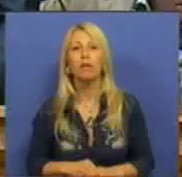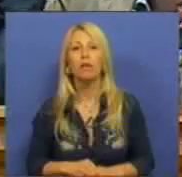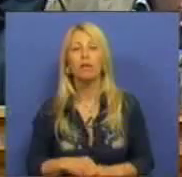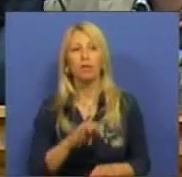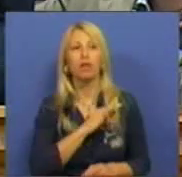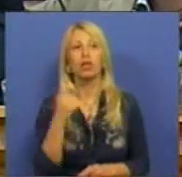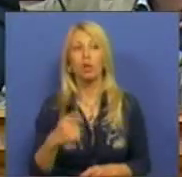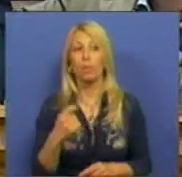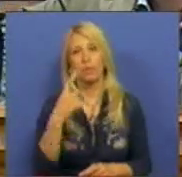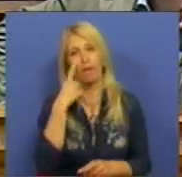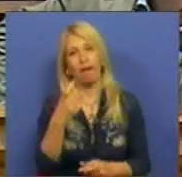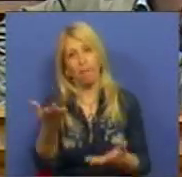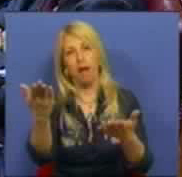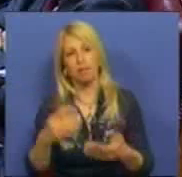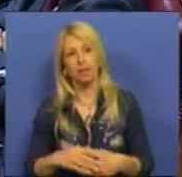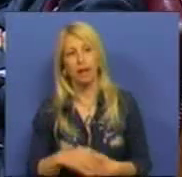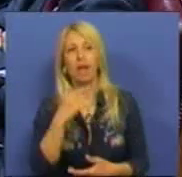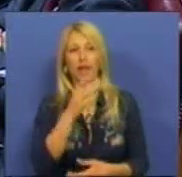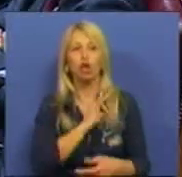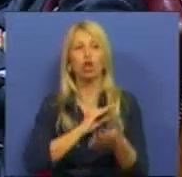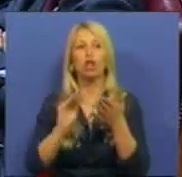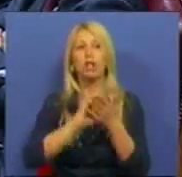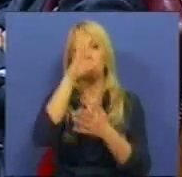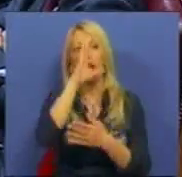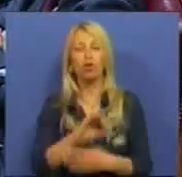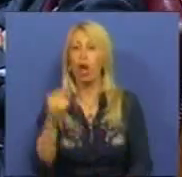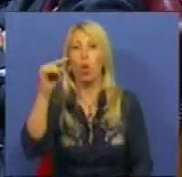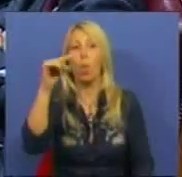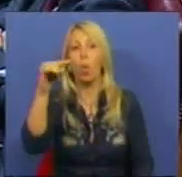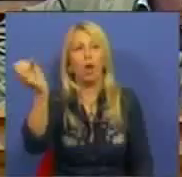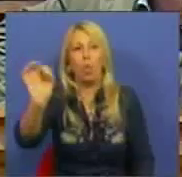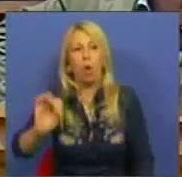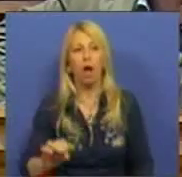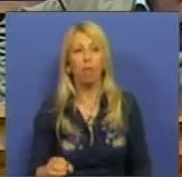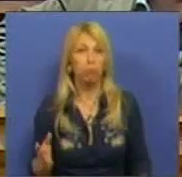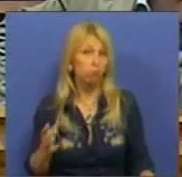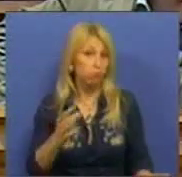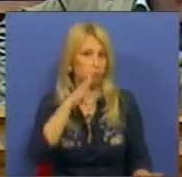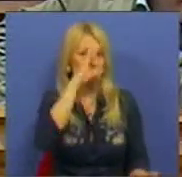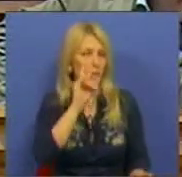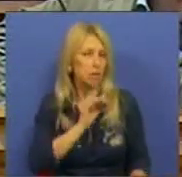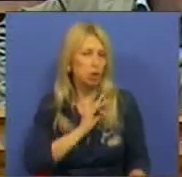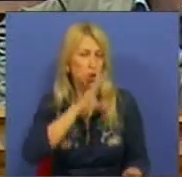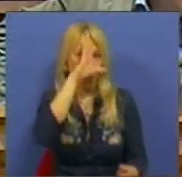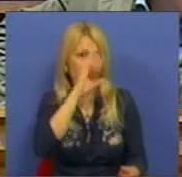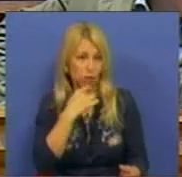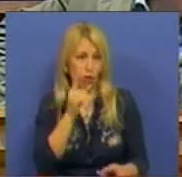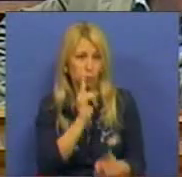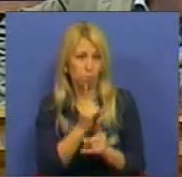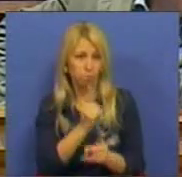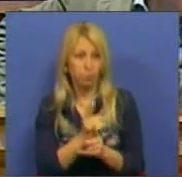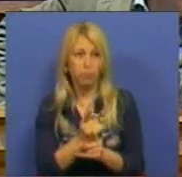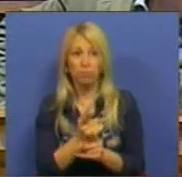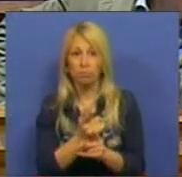Sr. Presidente, repare-se, diz o Sr. Secretário de Estado que nenhum, não sei se a Sra. Ministra dirá isso,